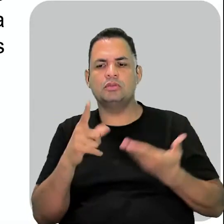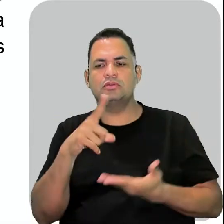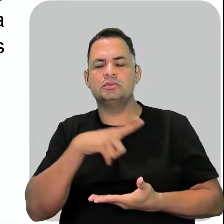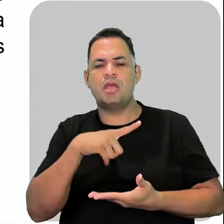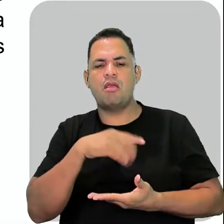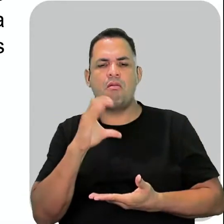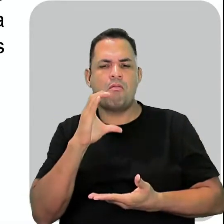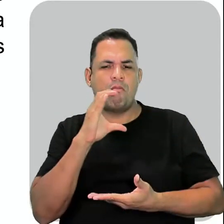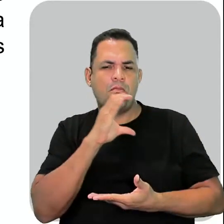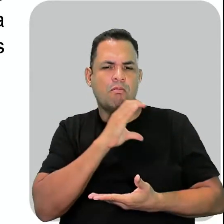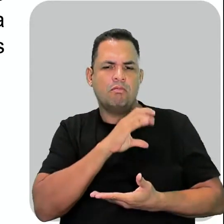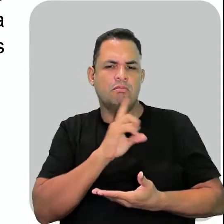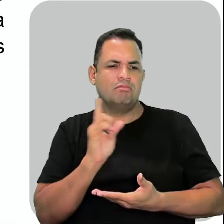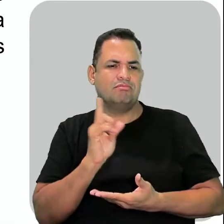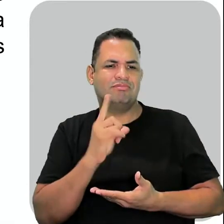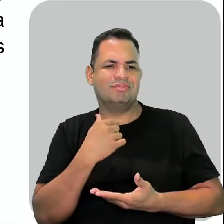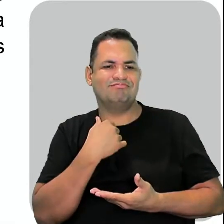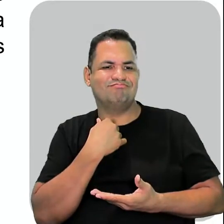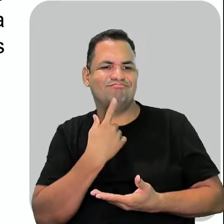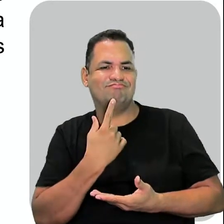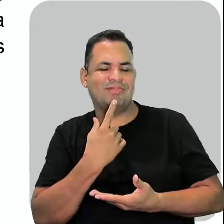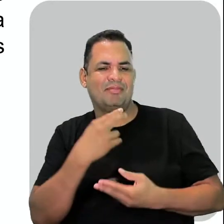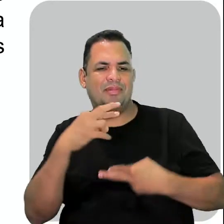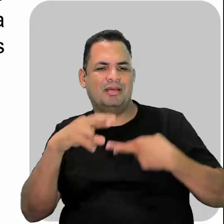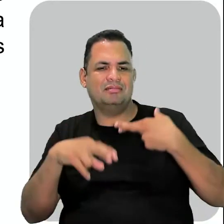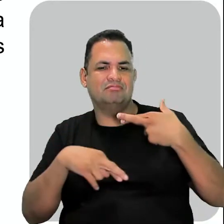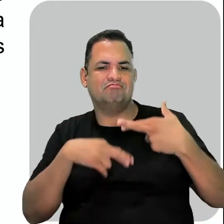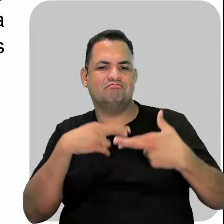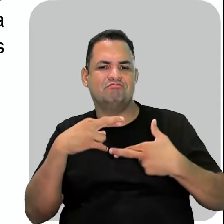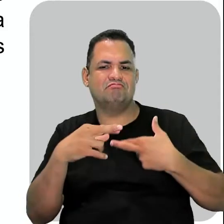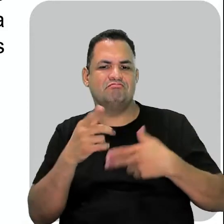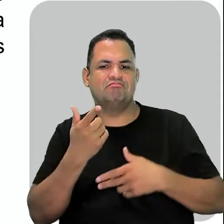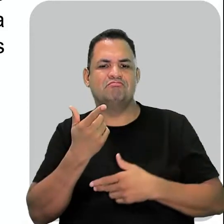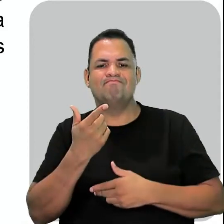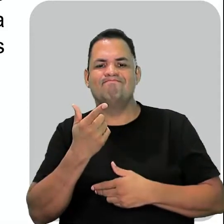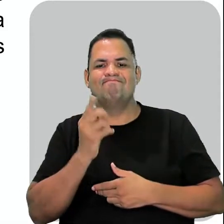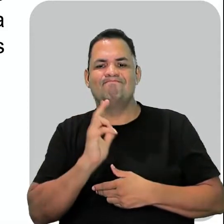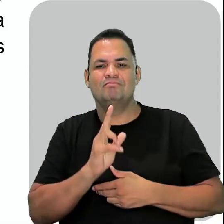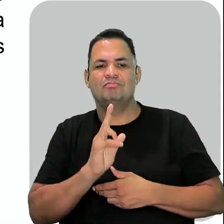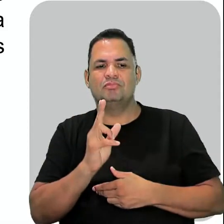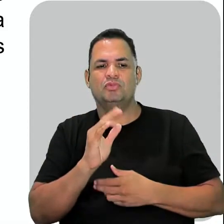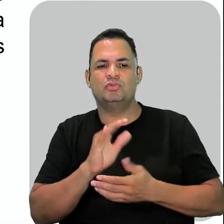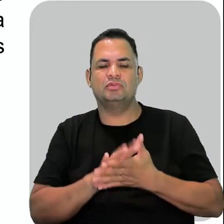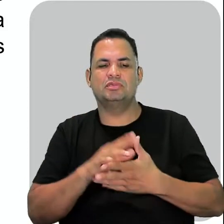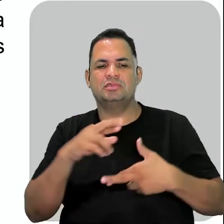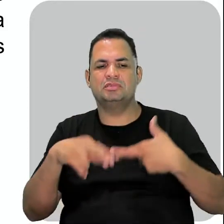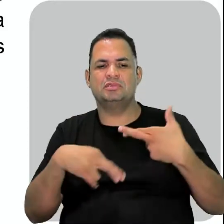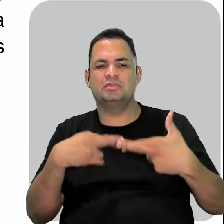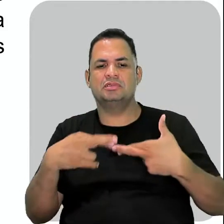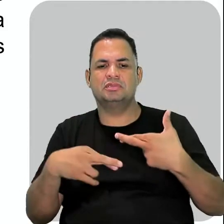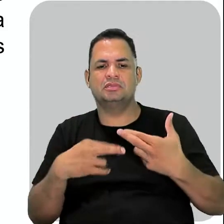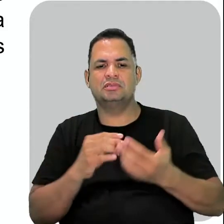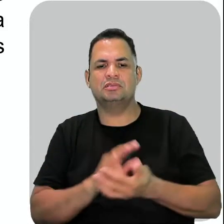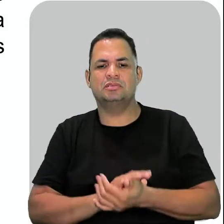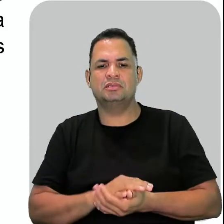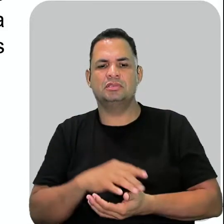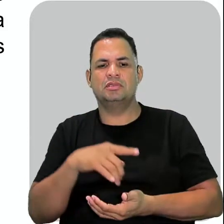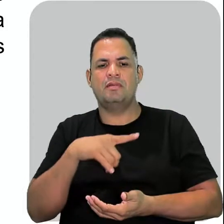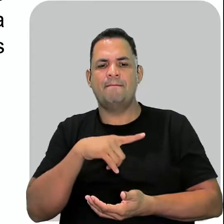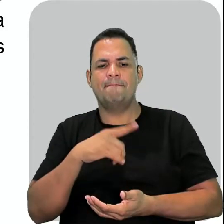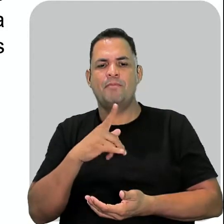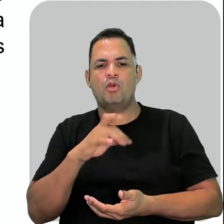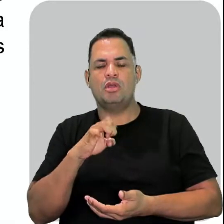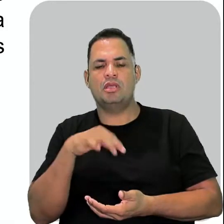que impossibilita a reutilização através de processos convencionais de reciclagem. E aqui a gente tem